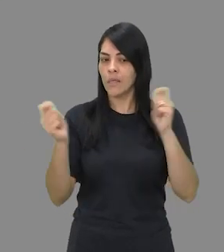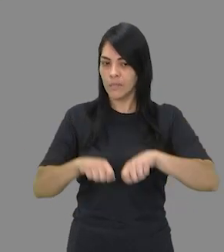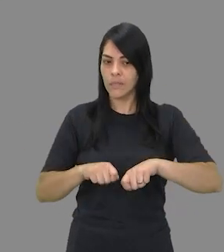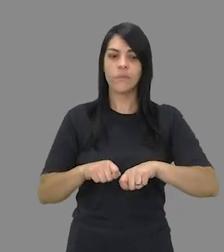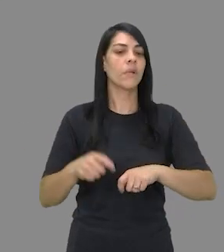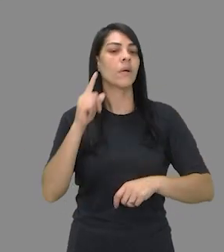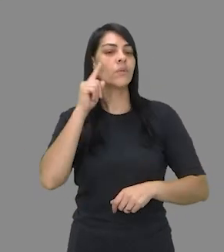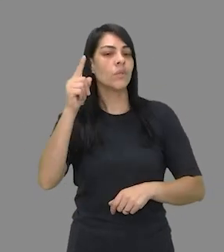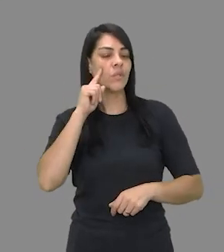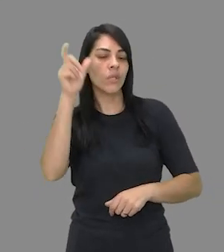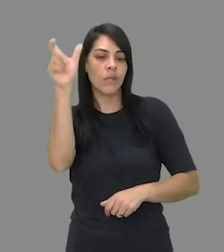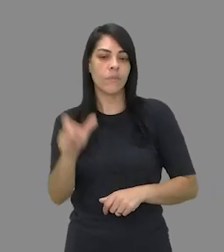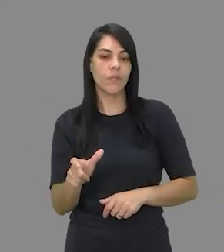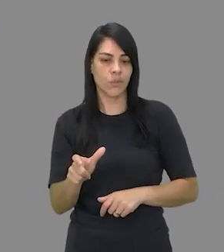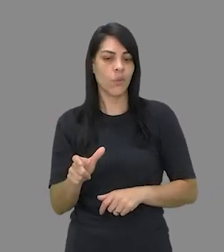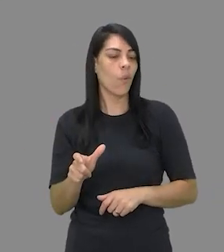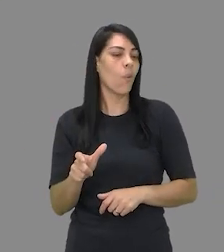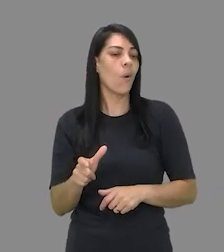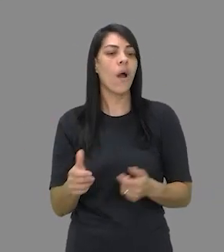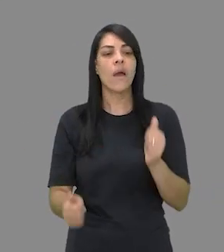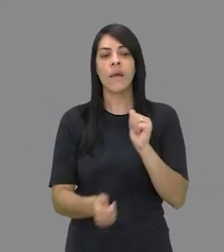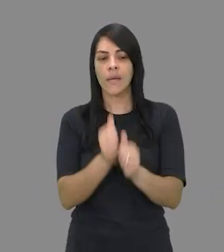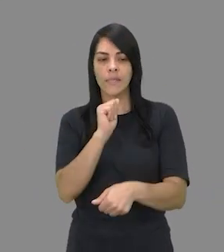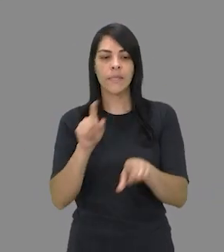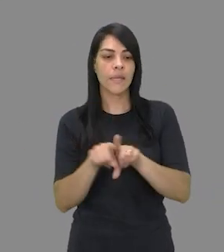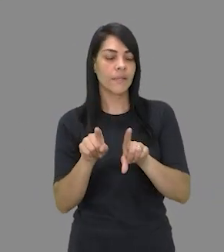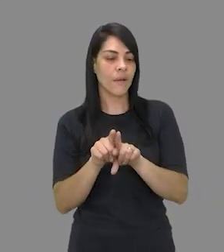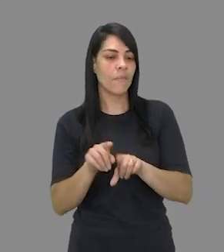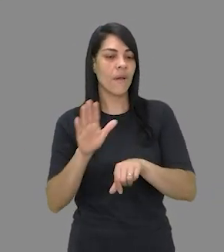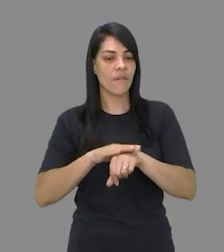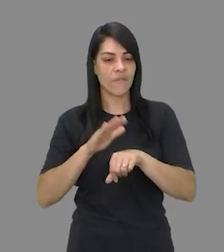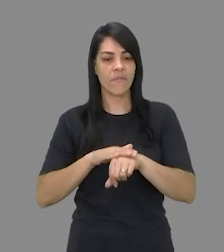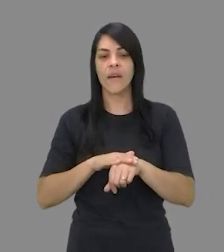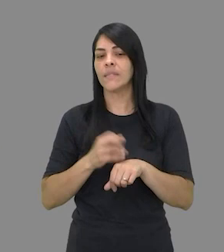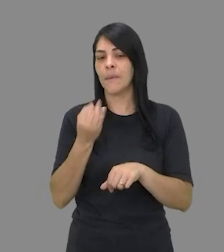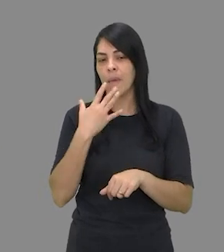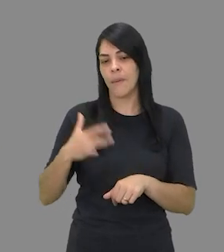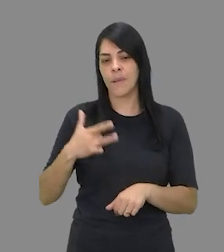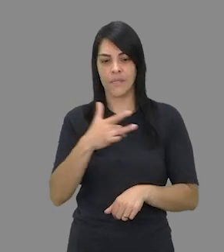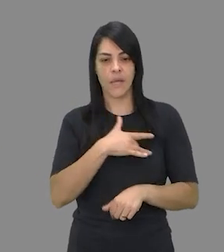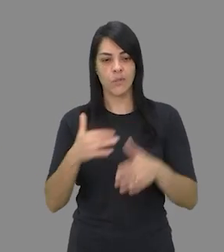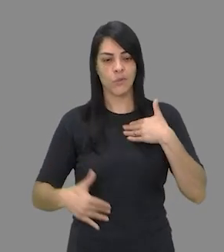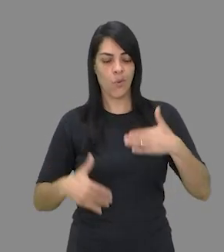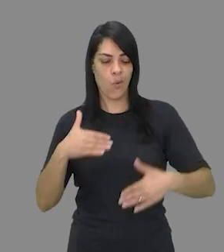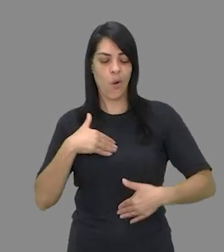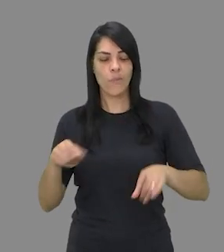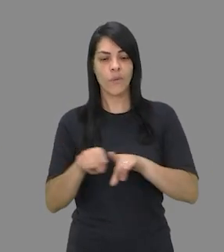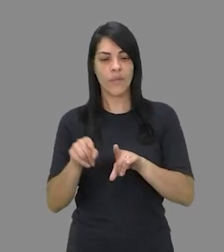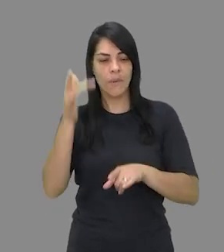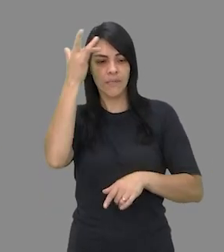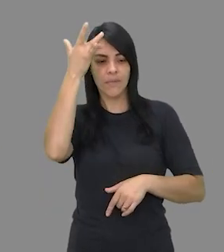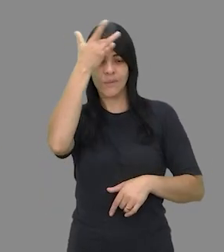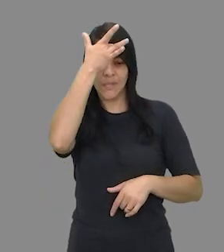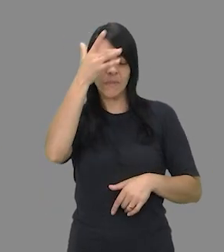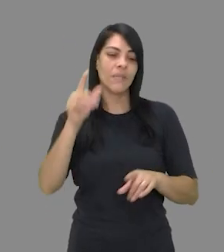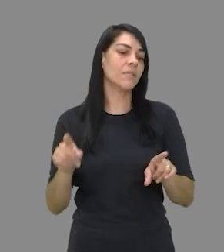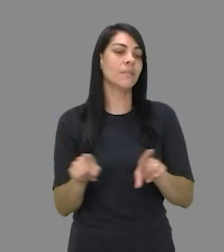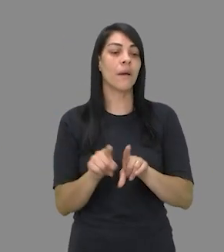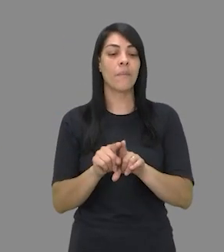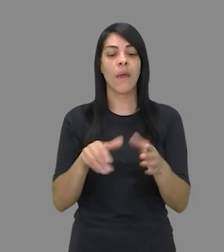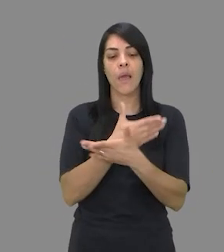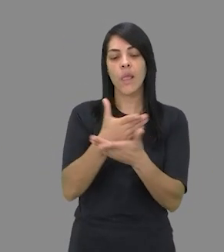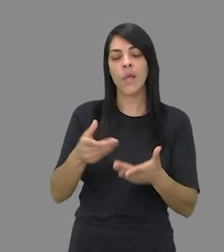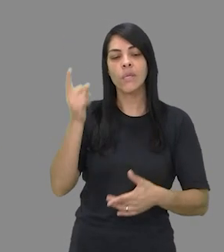o dia a dia de um atleta e ainda fazer bem para a saúde do corpo e da mente. Então, a gente sempre pensa aí na